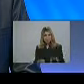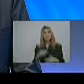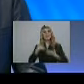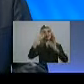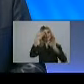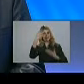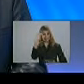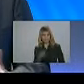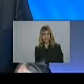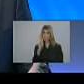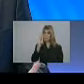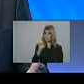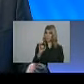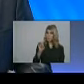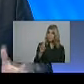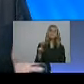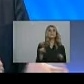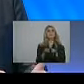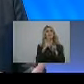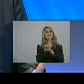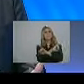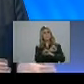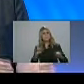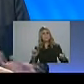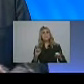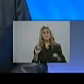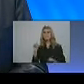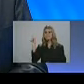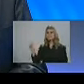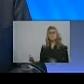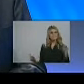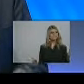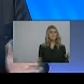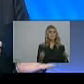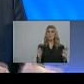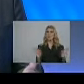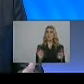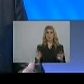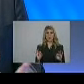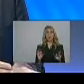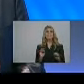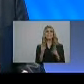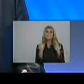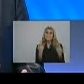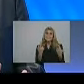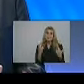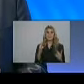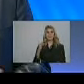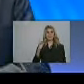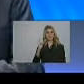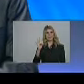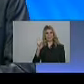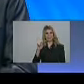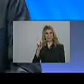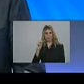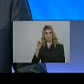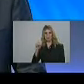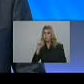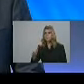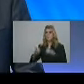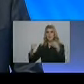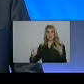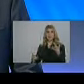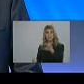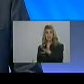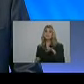Bandeirantes e dizer das duas ausências que nós temos aqui hoje. Esperar que o Flávio Bolsonaro esteja melhor e